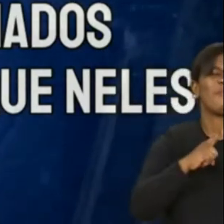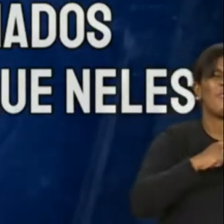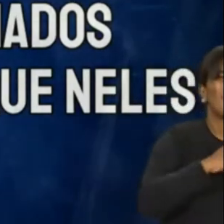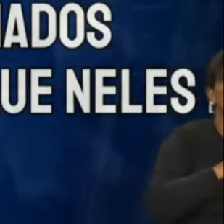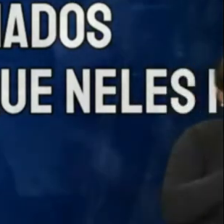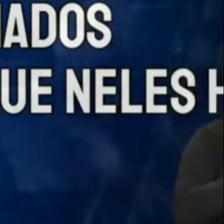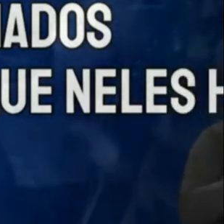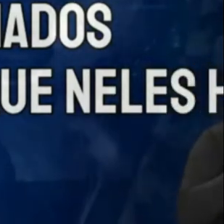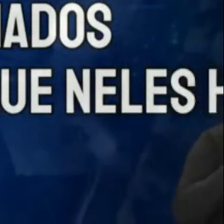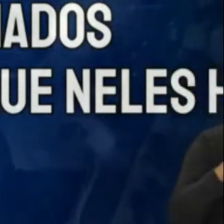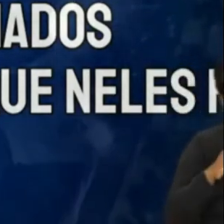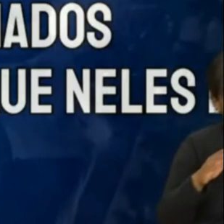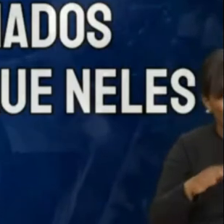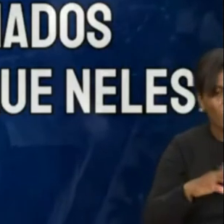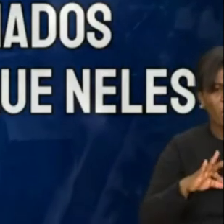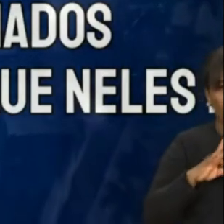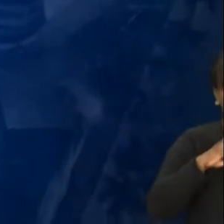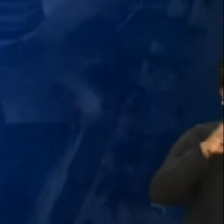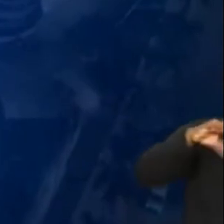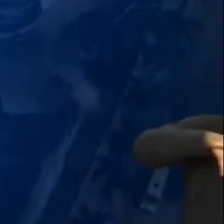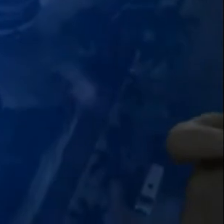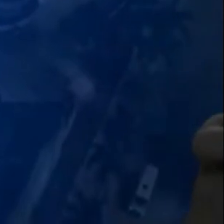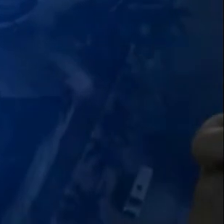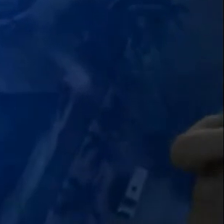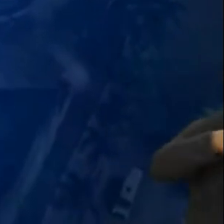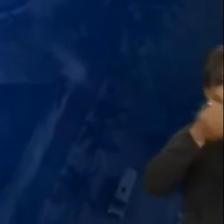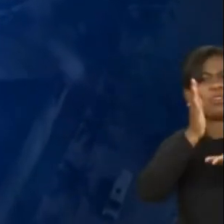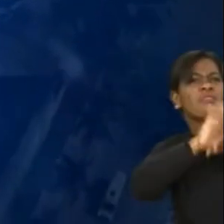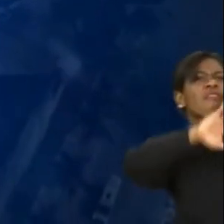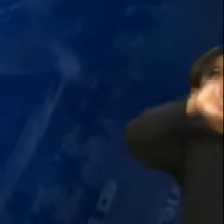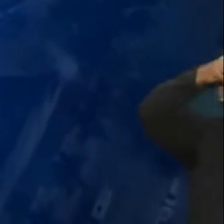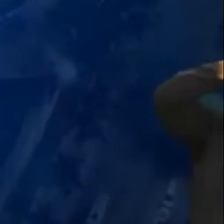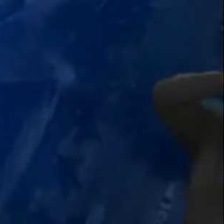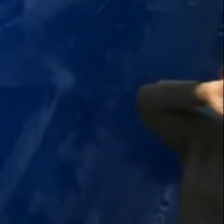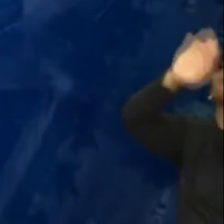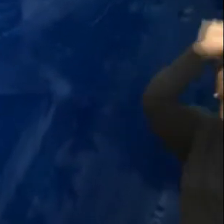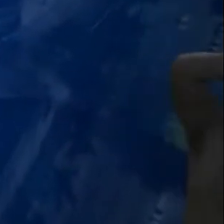Levanta a cabeça e cante, toda a terra celebra a ti.